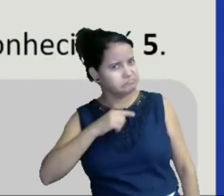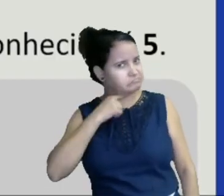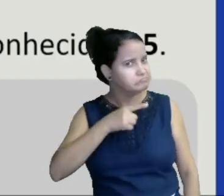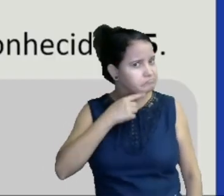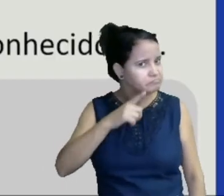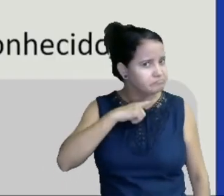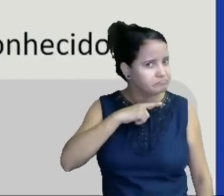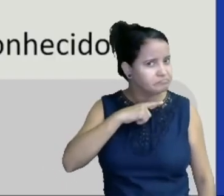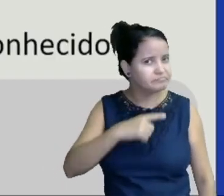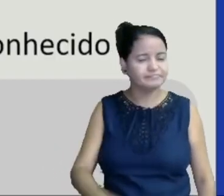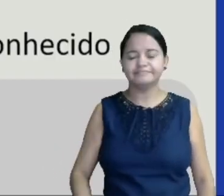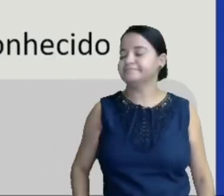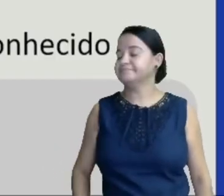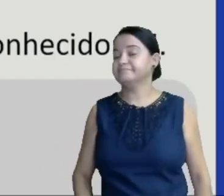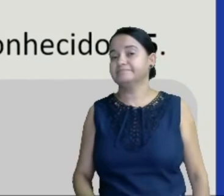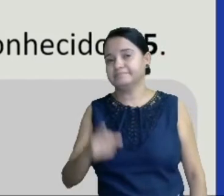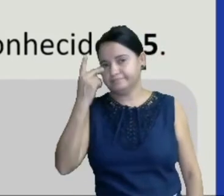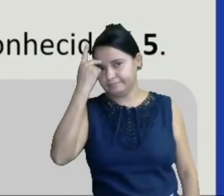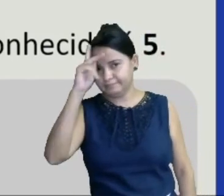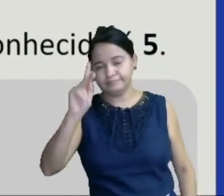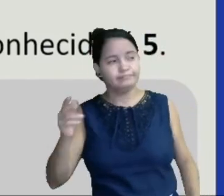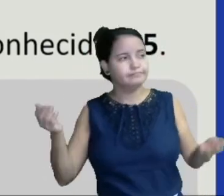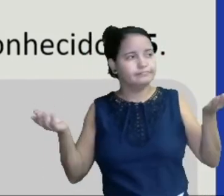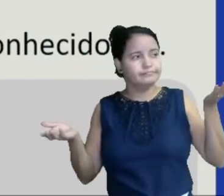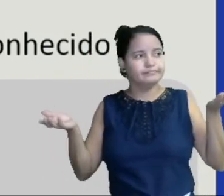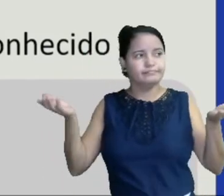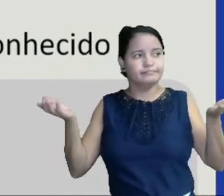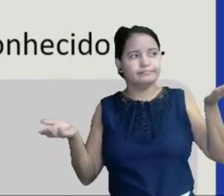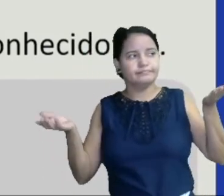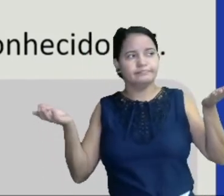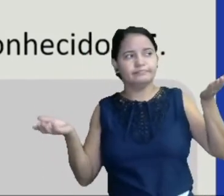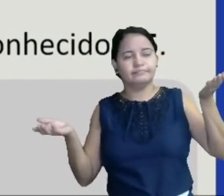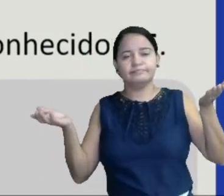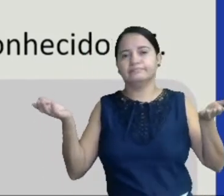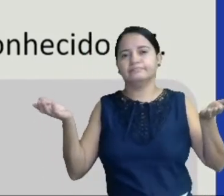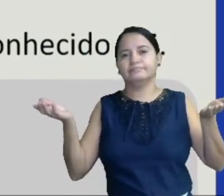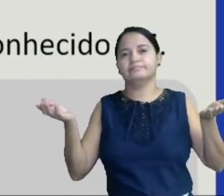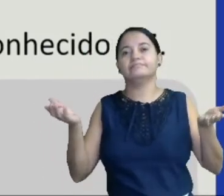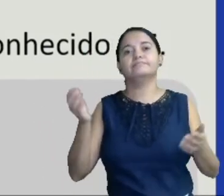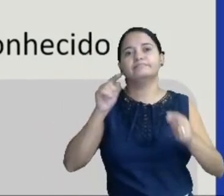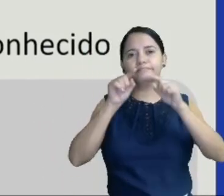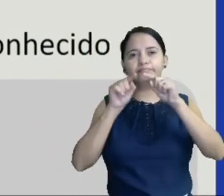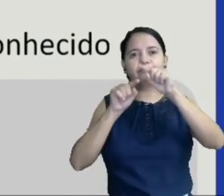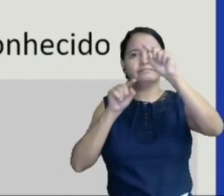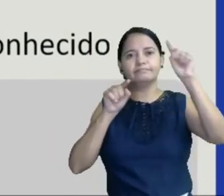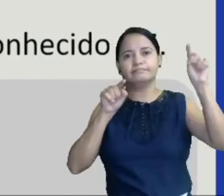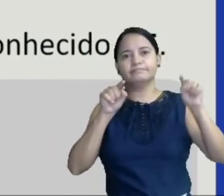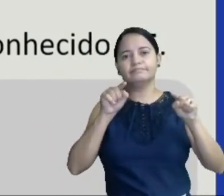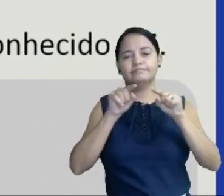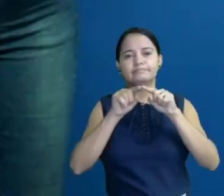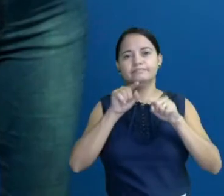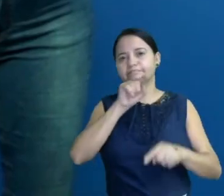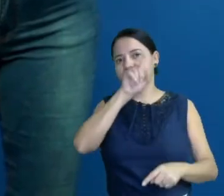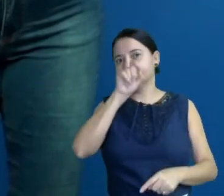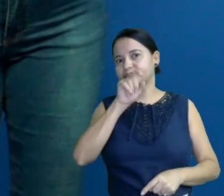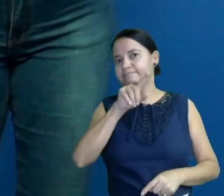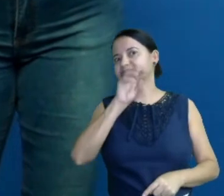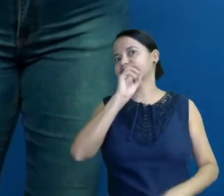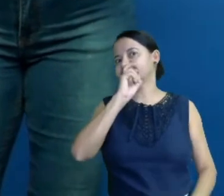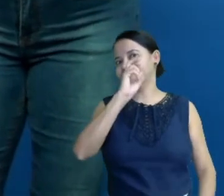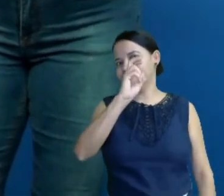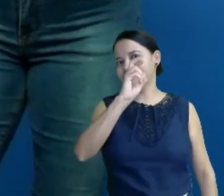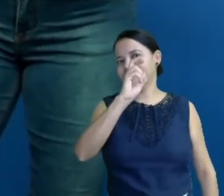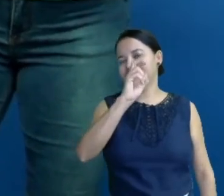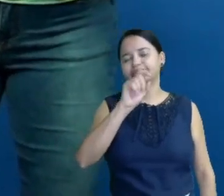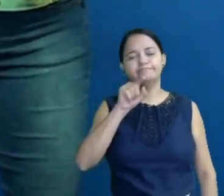dúvida Então para que a balança fica aquele brada o valor do número desconhecido É sim não tem duas opções aí de você fazer você